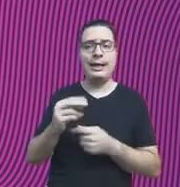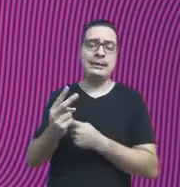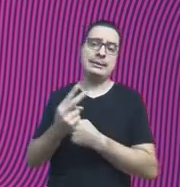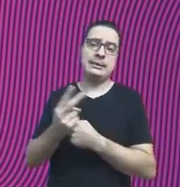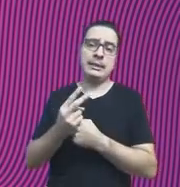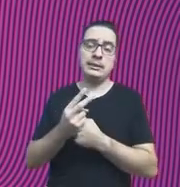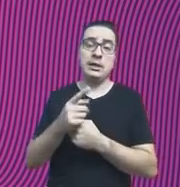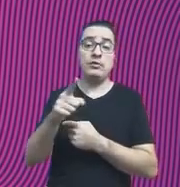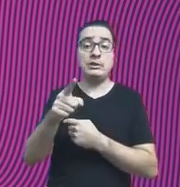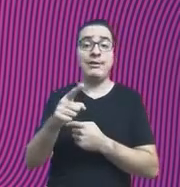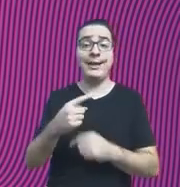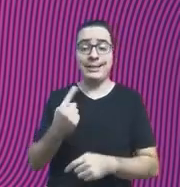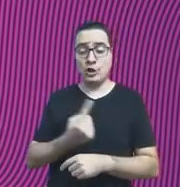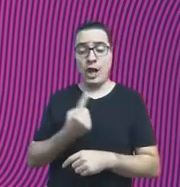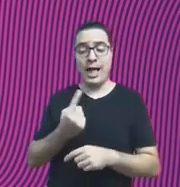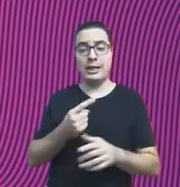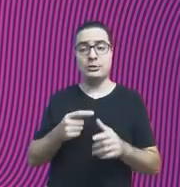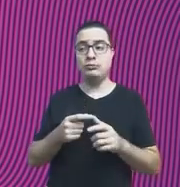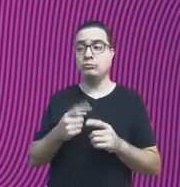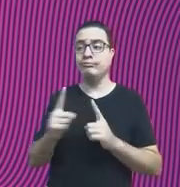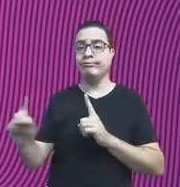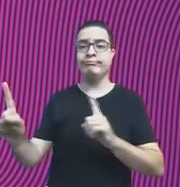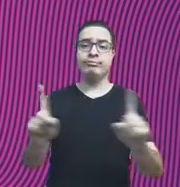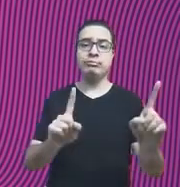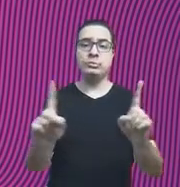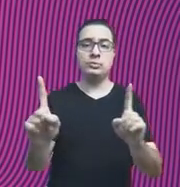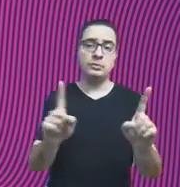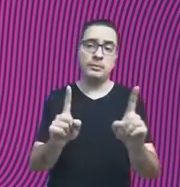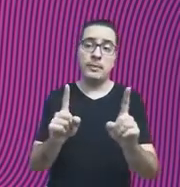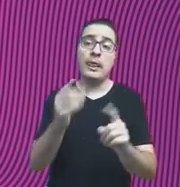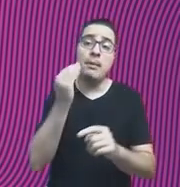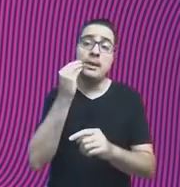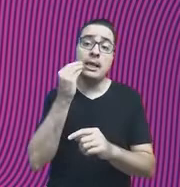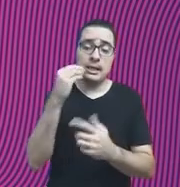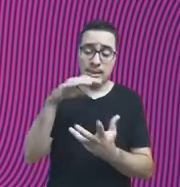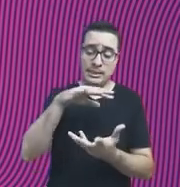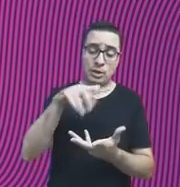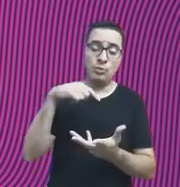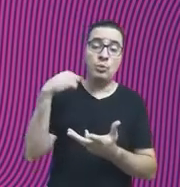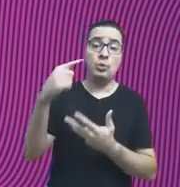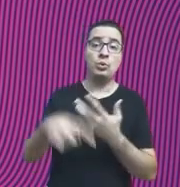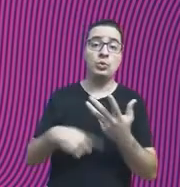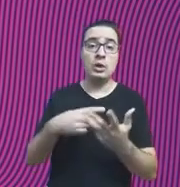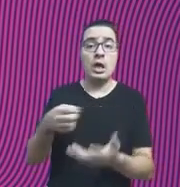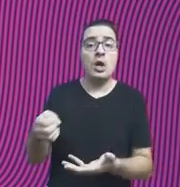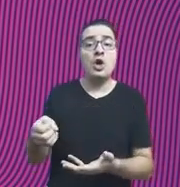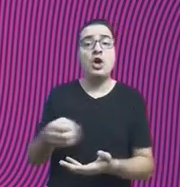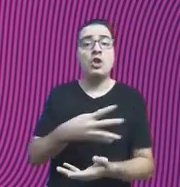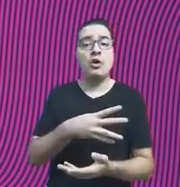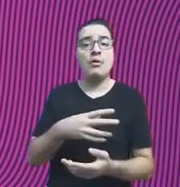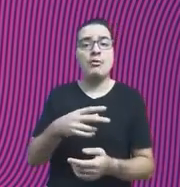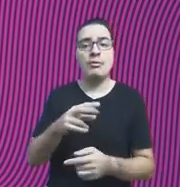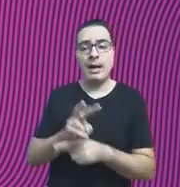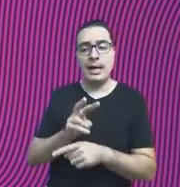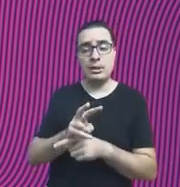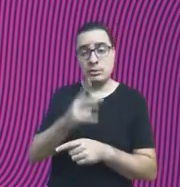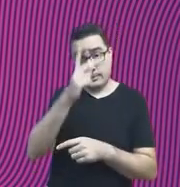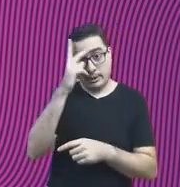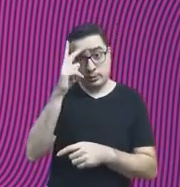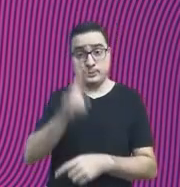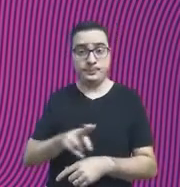isolado. Então, há uma tendência mundial, há um novo pacto com o beneficiário, se for no caso da